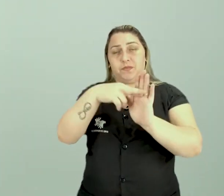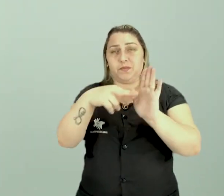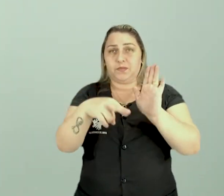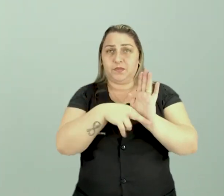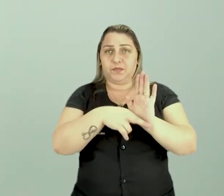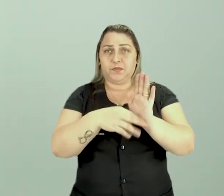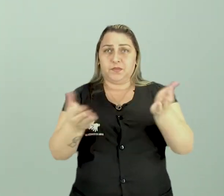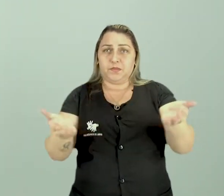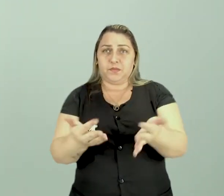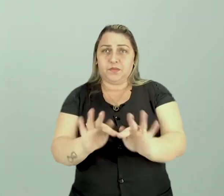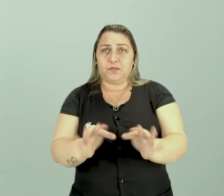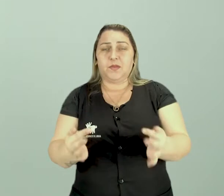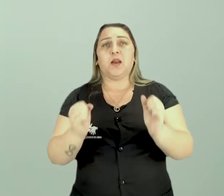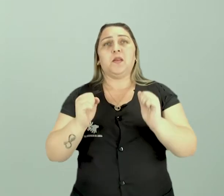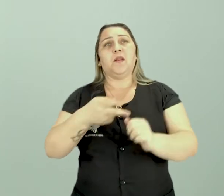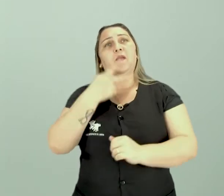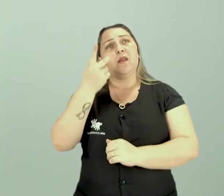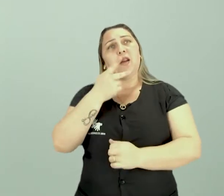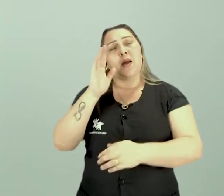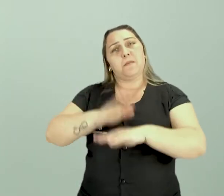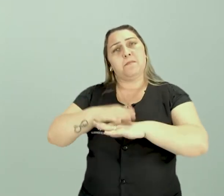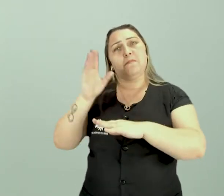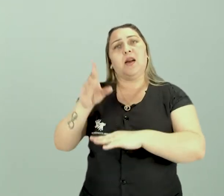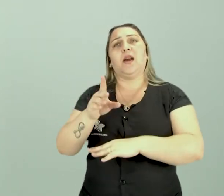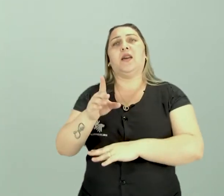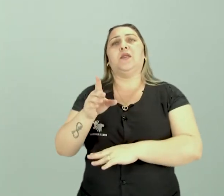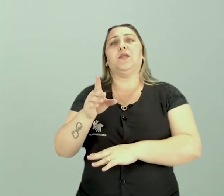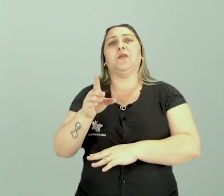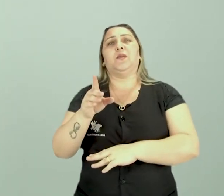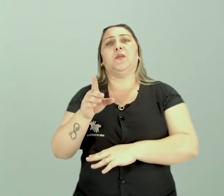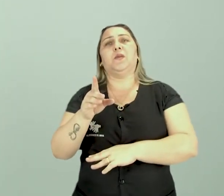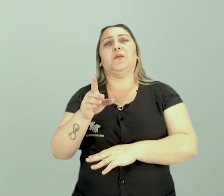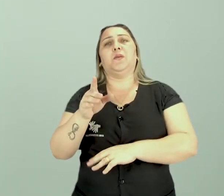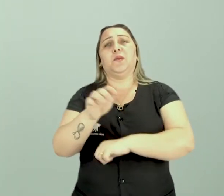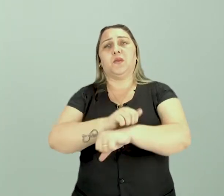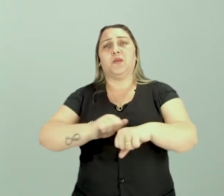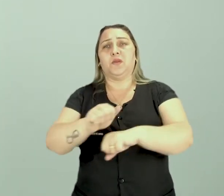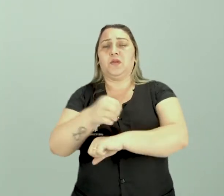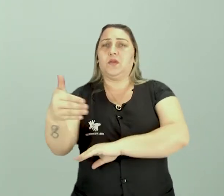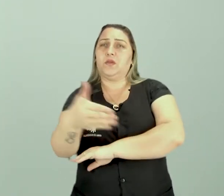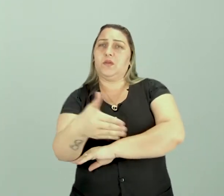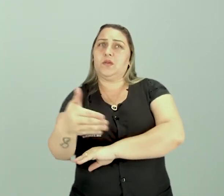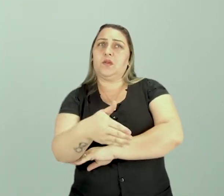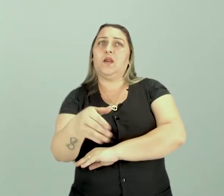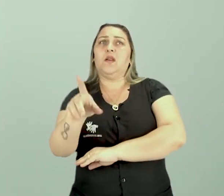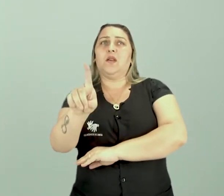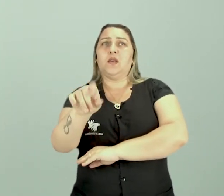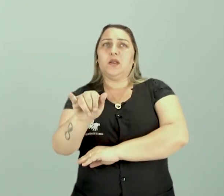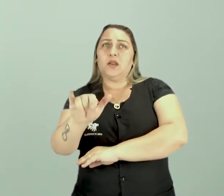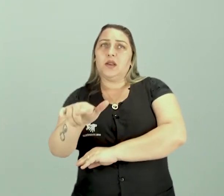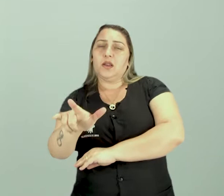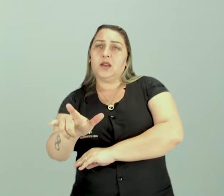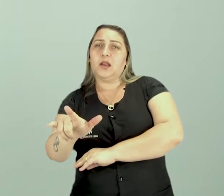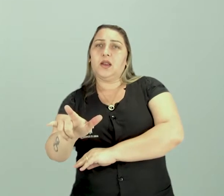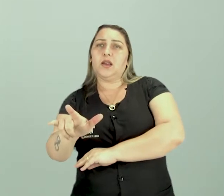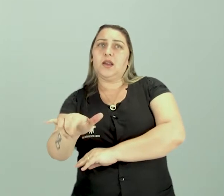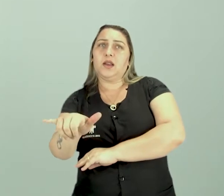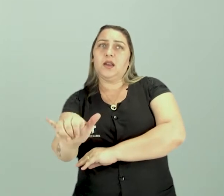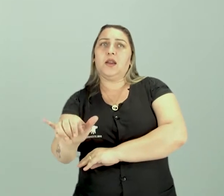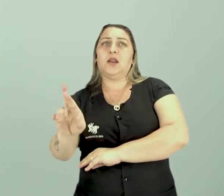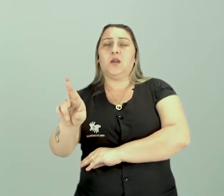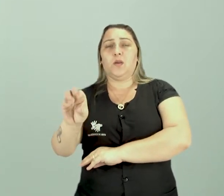simple present, nós podemos falar um pouquinho mais sobre daily routines e adverbs of frequency. Então, vamos falar um pouquinho